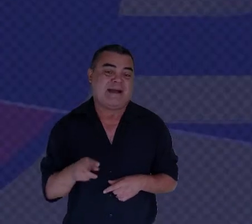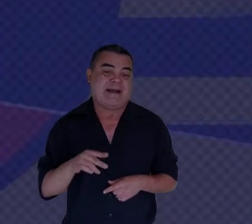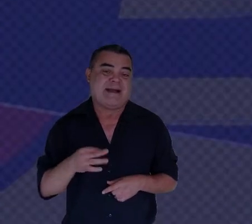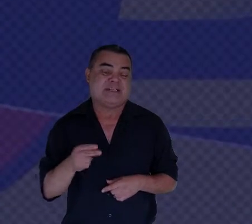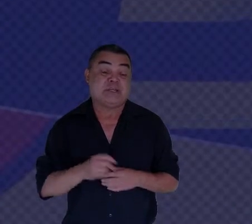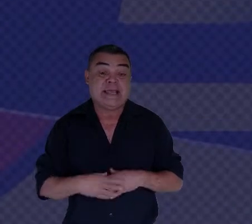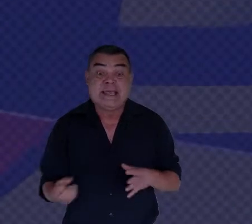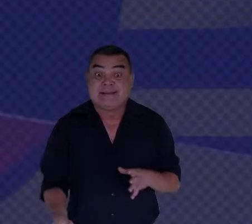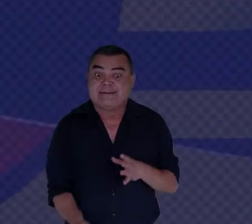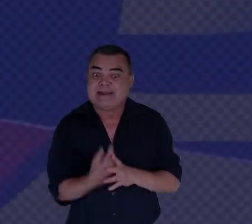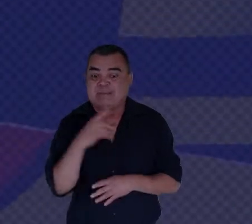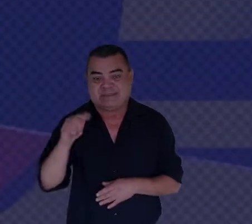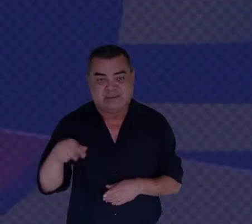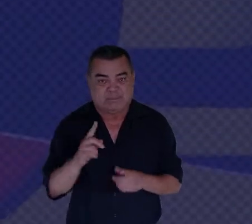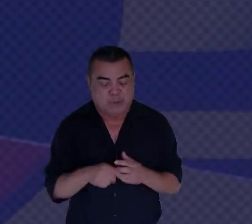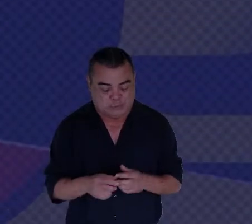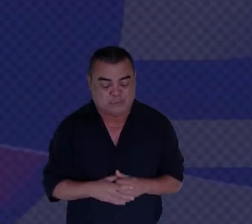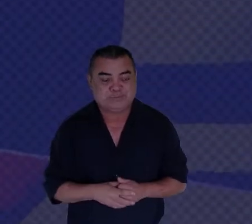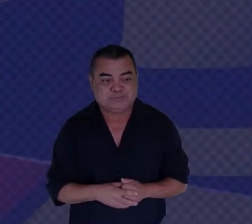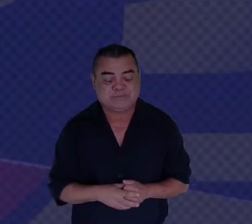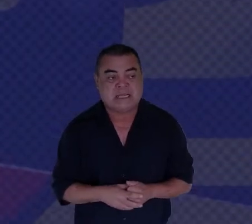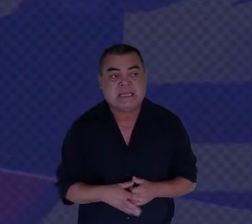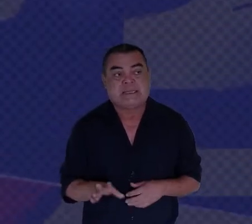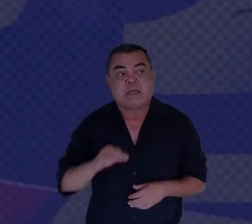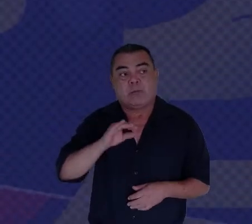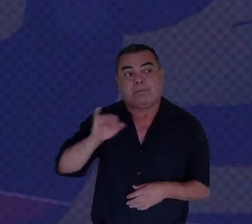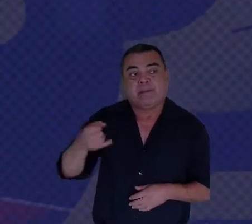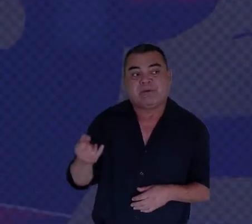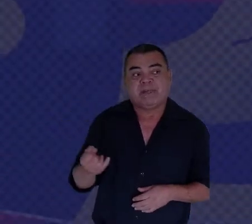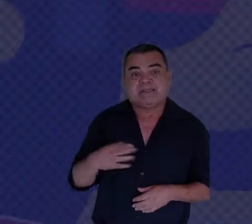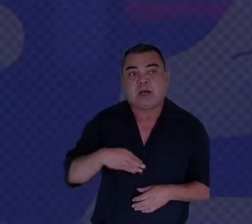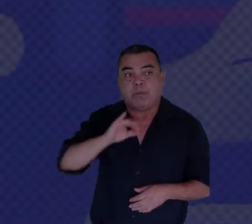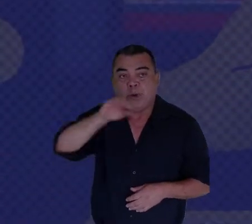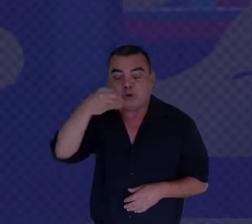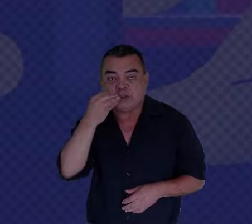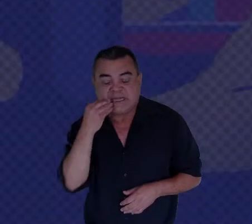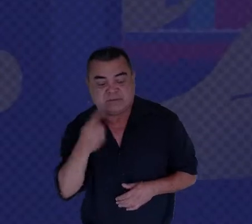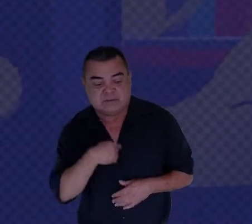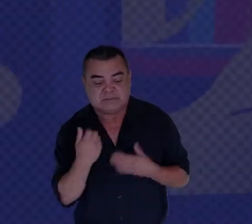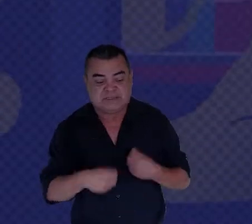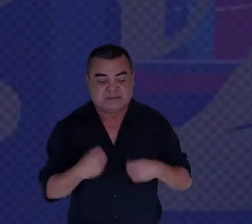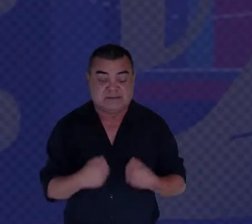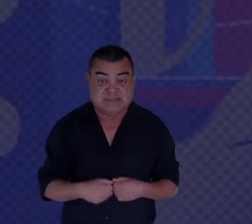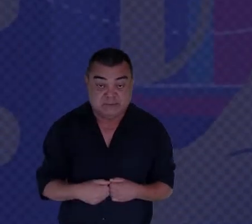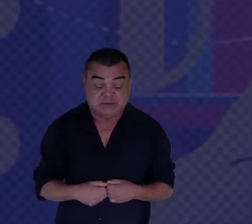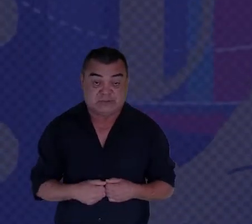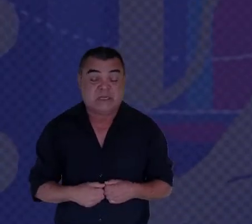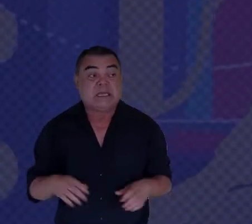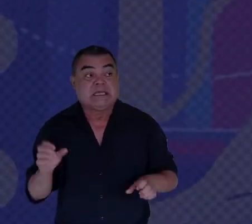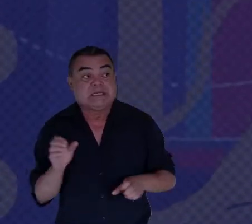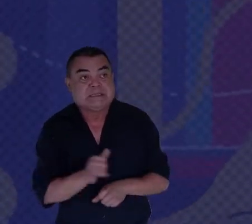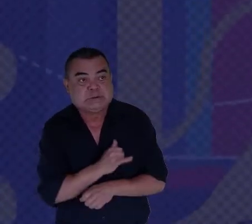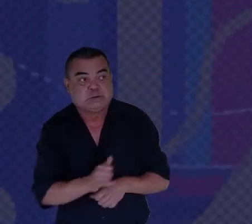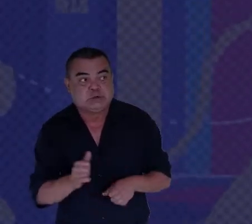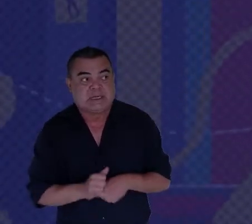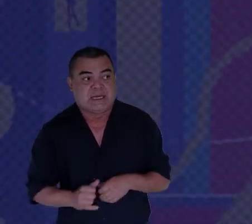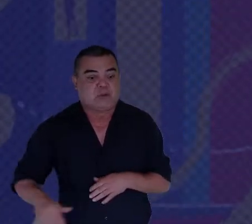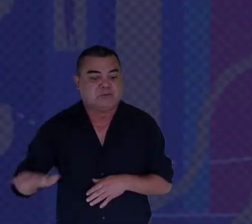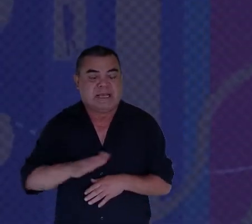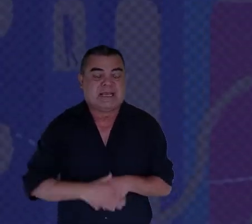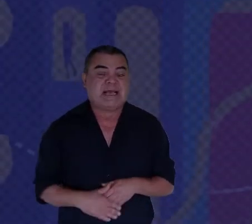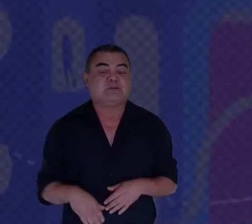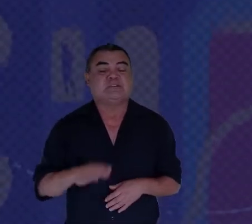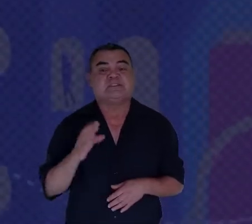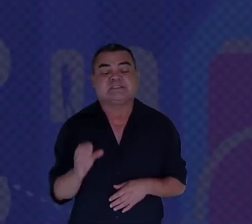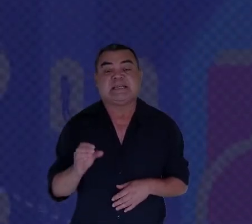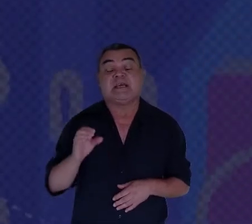enviar para esse ponto é um para aproveitar essas oportunidades nós precisamos estruturar mercado de